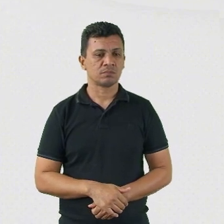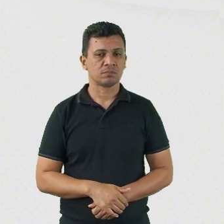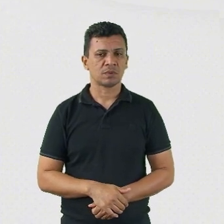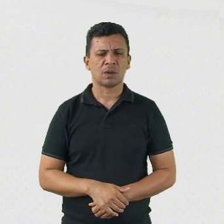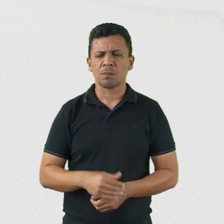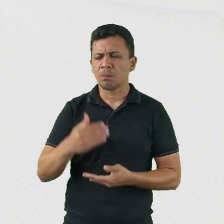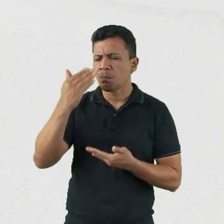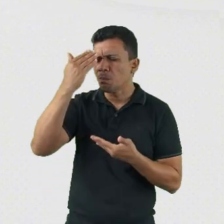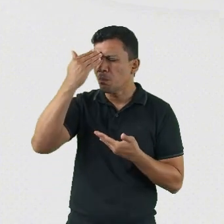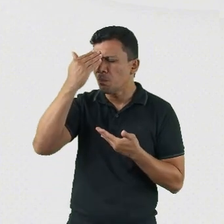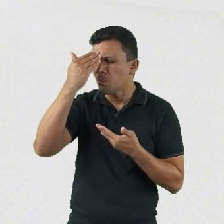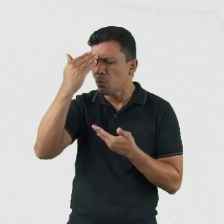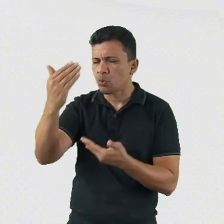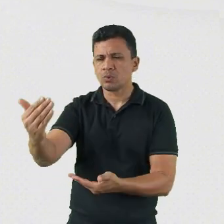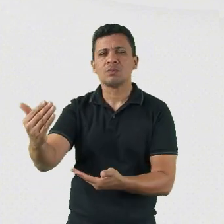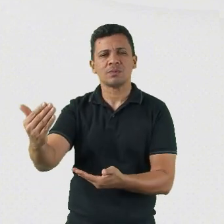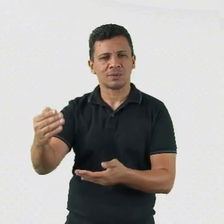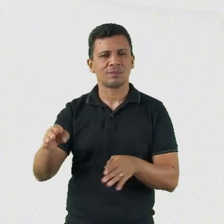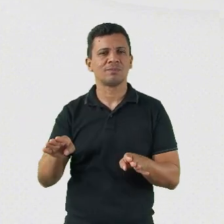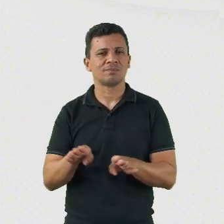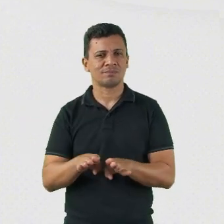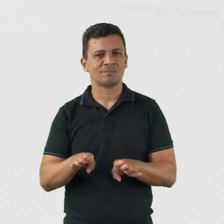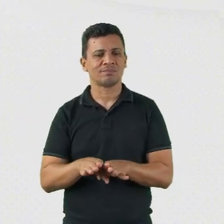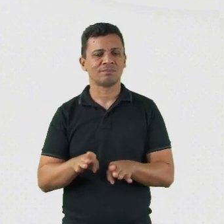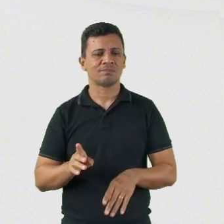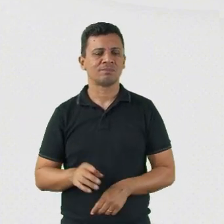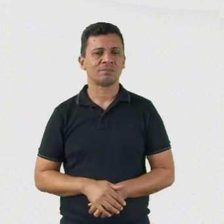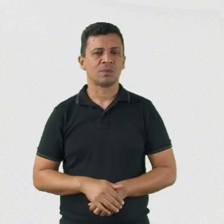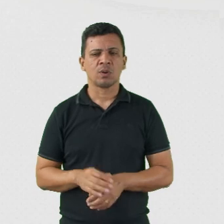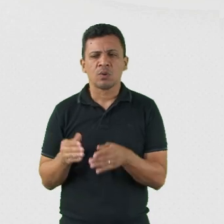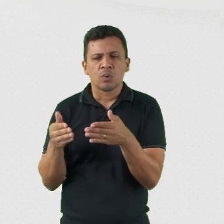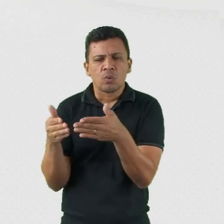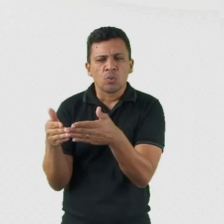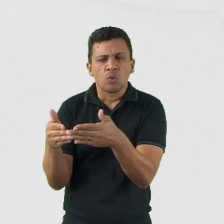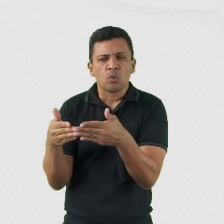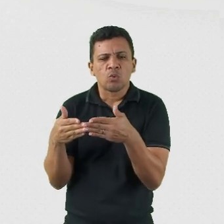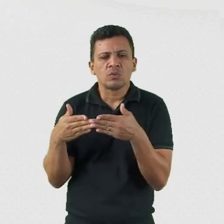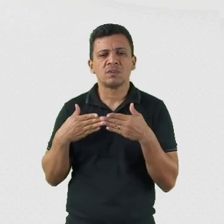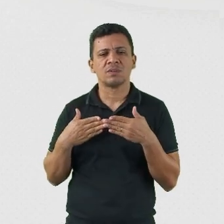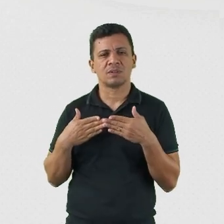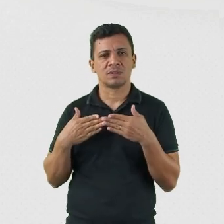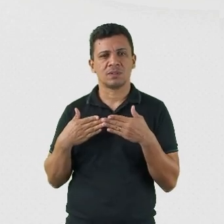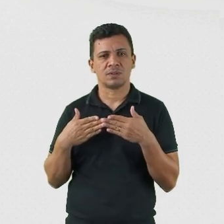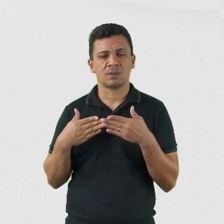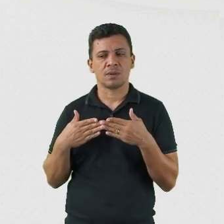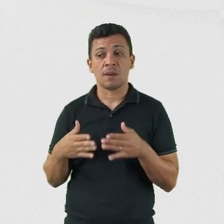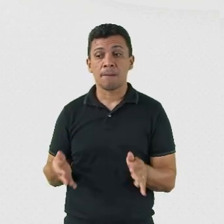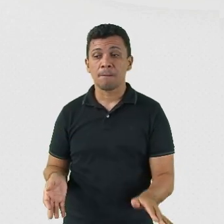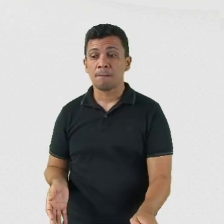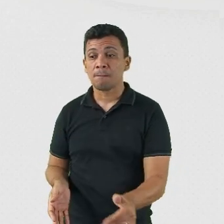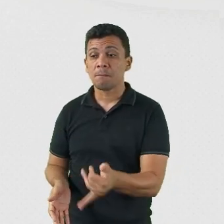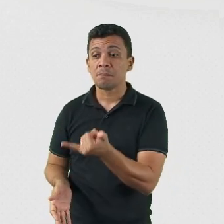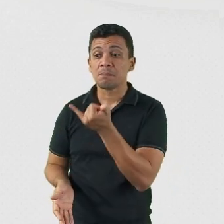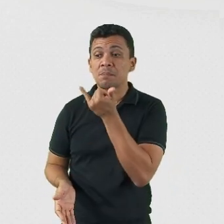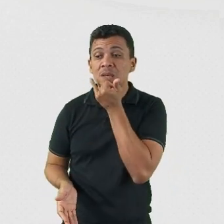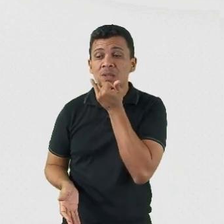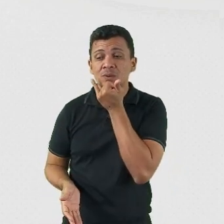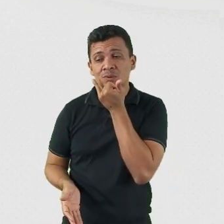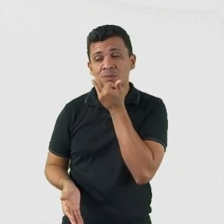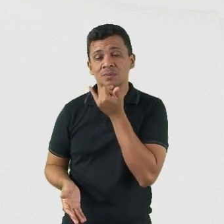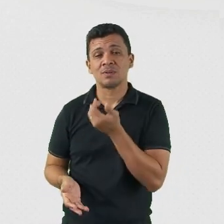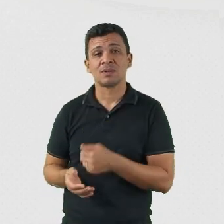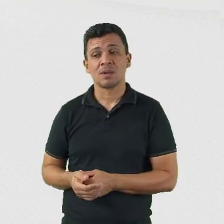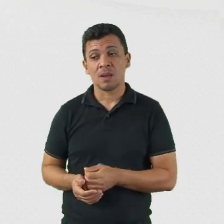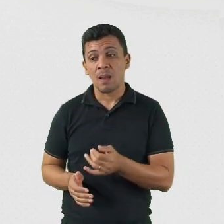very much. Também pode fazer isso. Excuse me, com licença. Pardon me, perdão